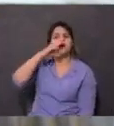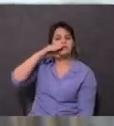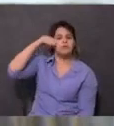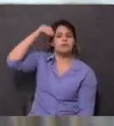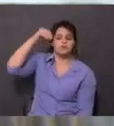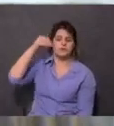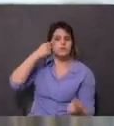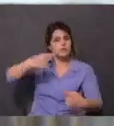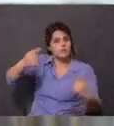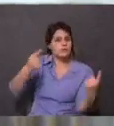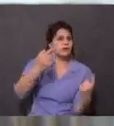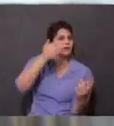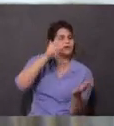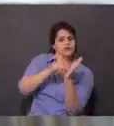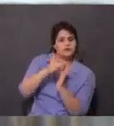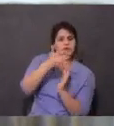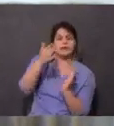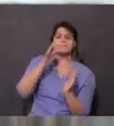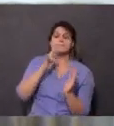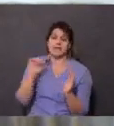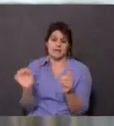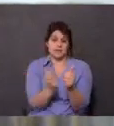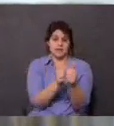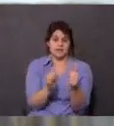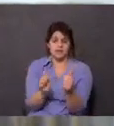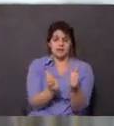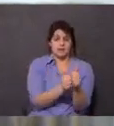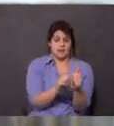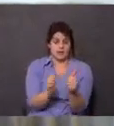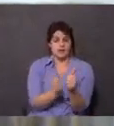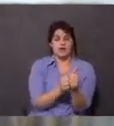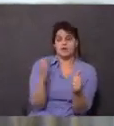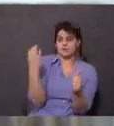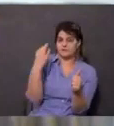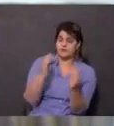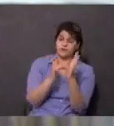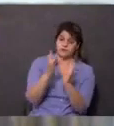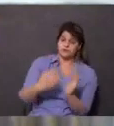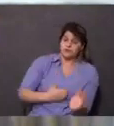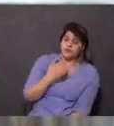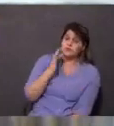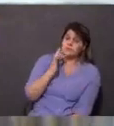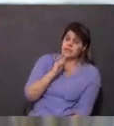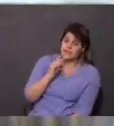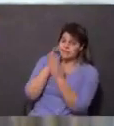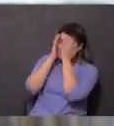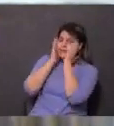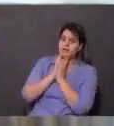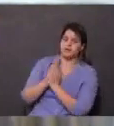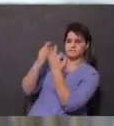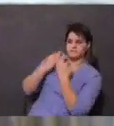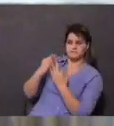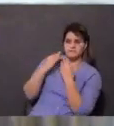ou seja, sempre teve a segurança, o aconchego e o amor de Maria, sua mãe,